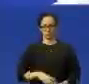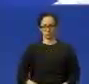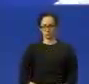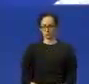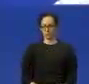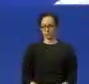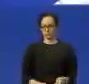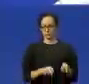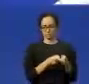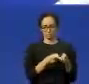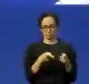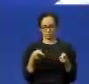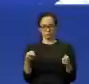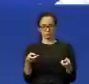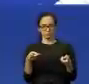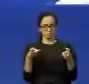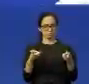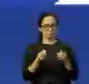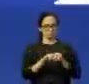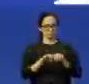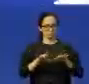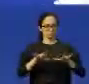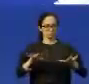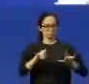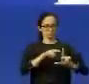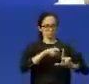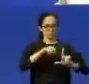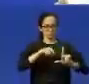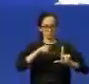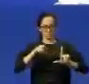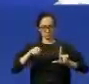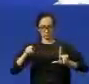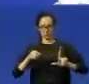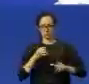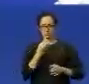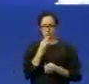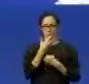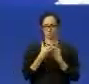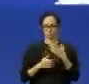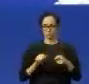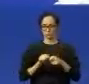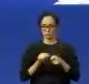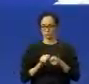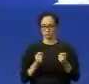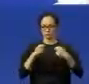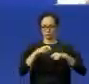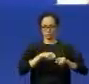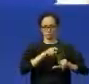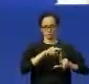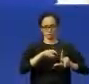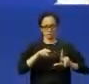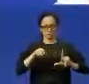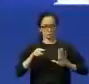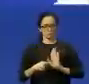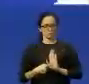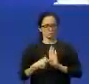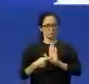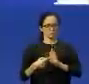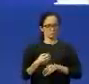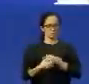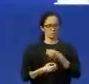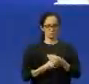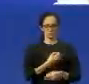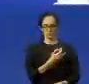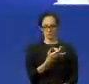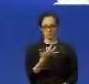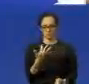temos uma linha de transmissão, não é? De informações, fibra ótica. É dado um gráfico que mostra a